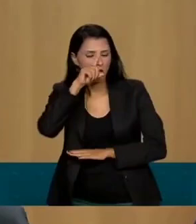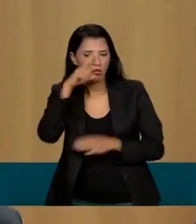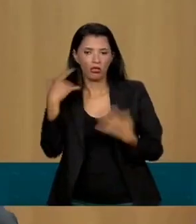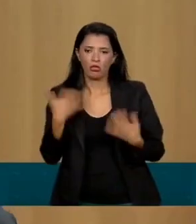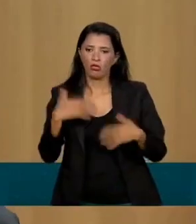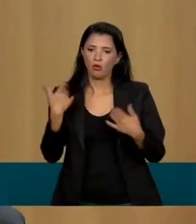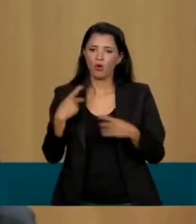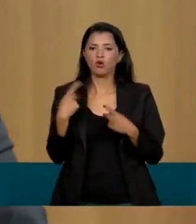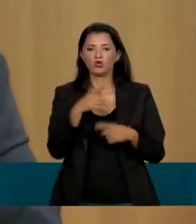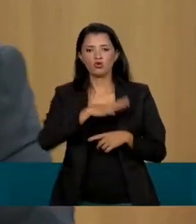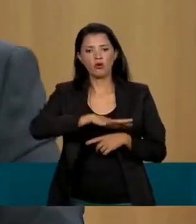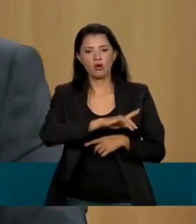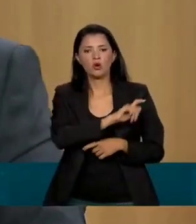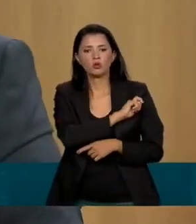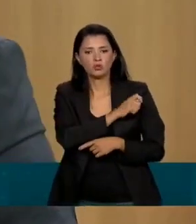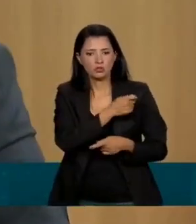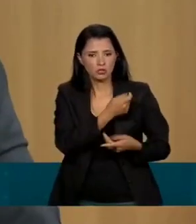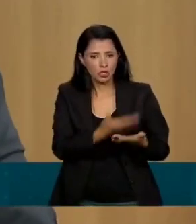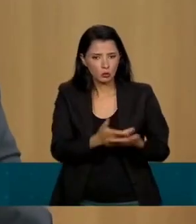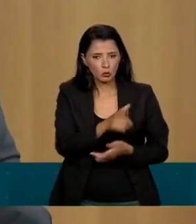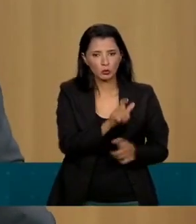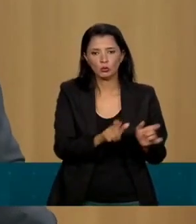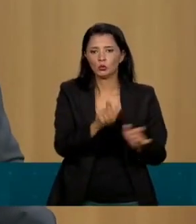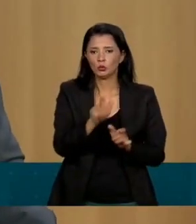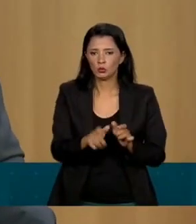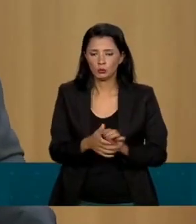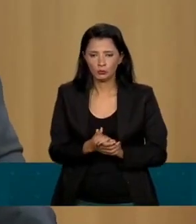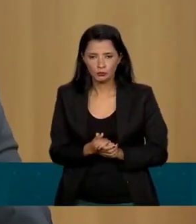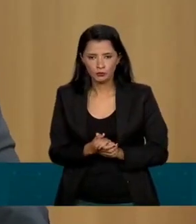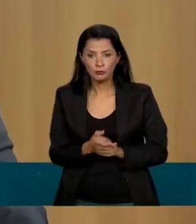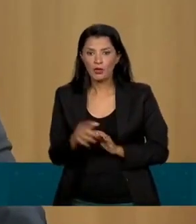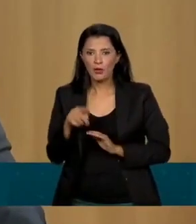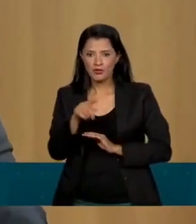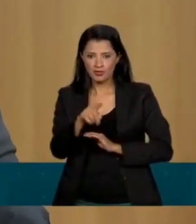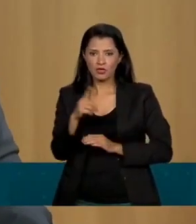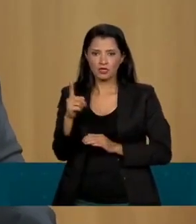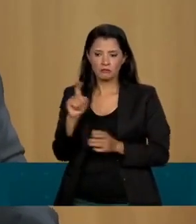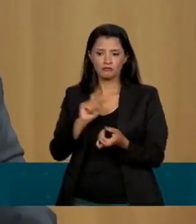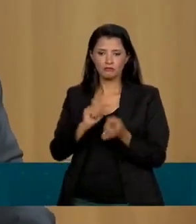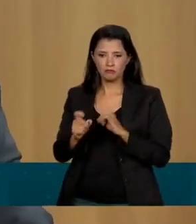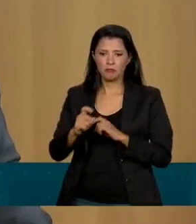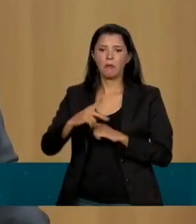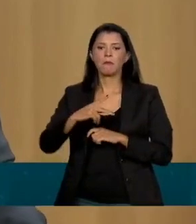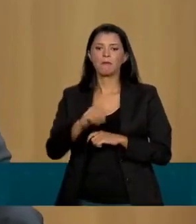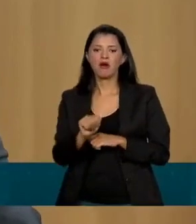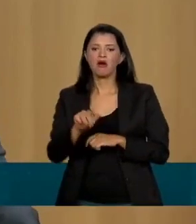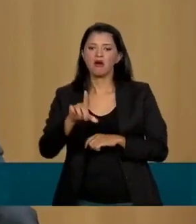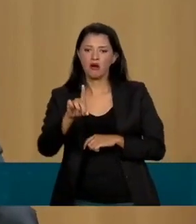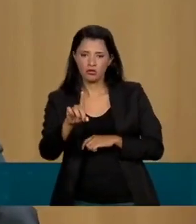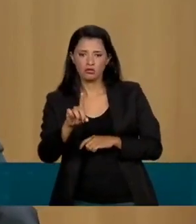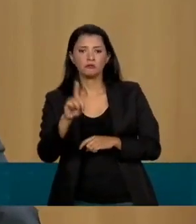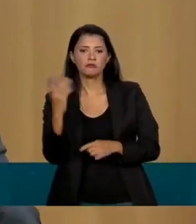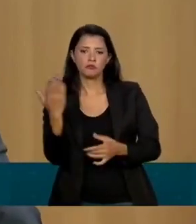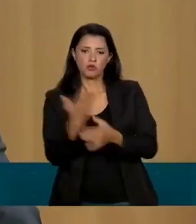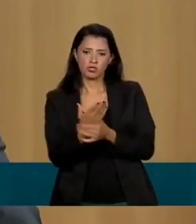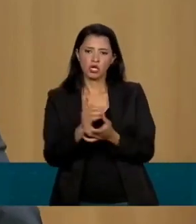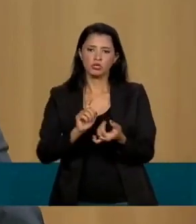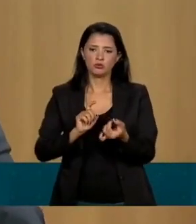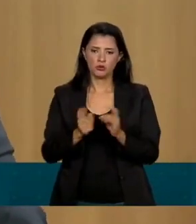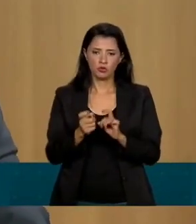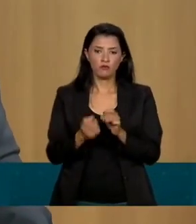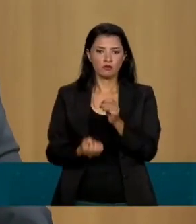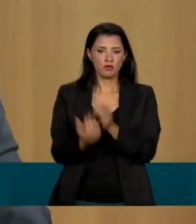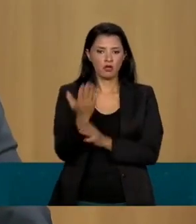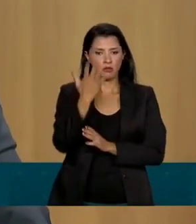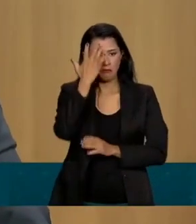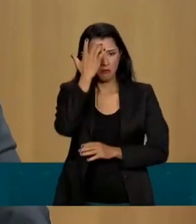aos estudantes. No âmbito desse processo administrativo que será instaurado amanhã, a Senacom